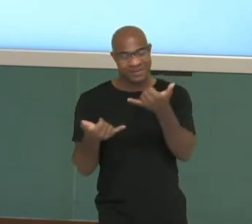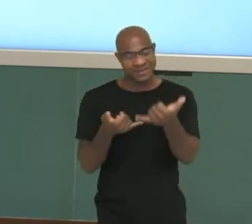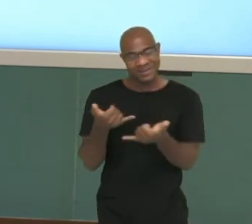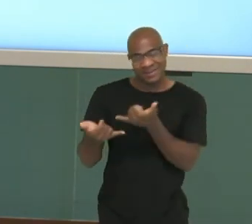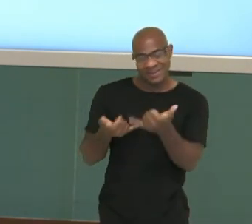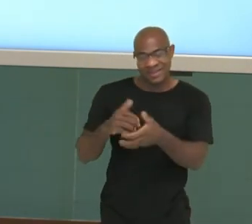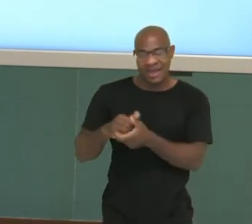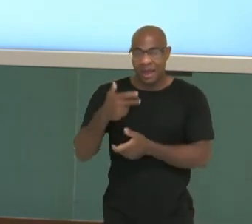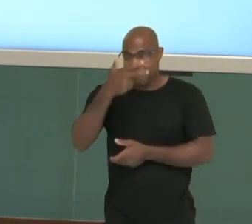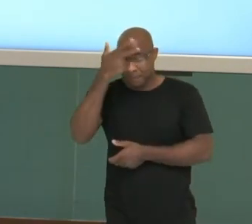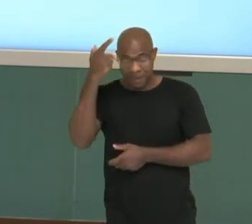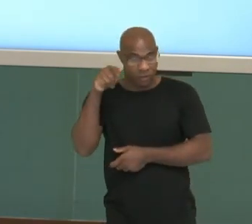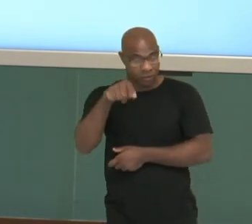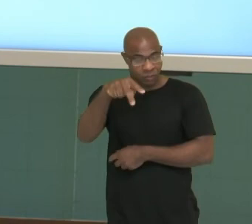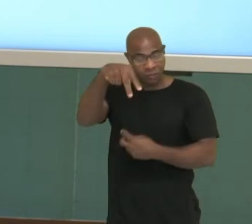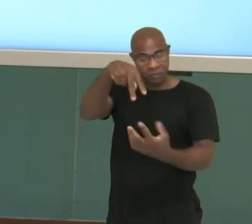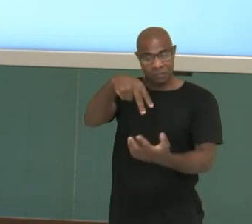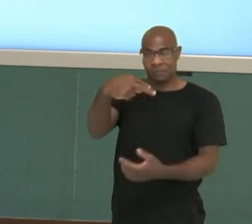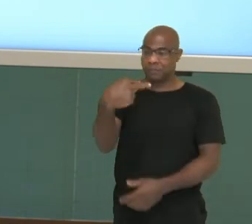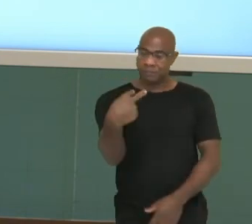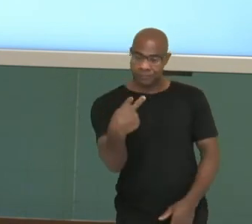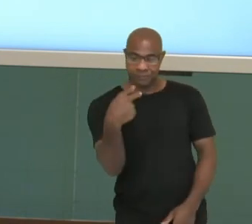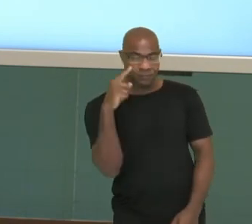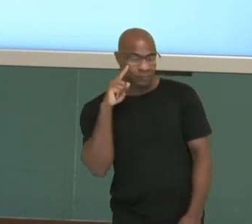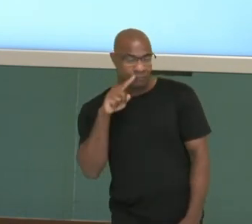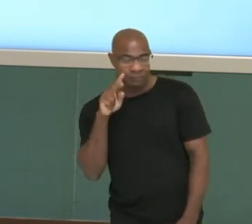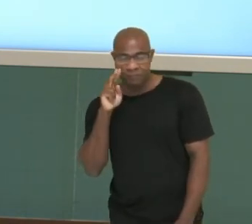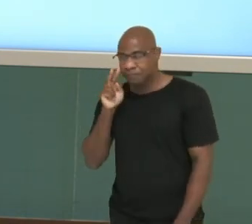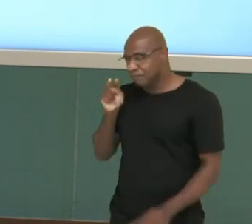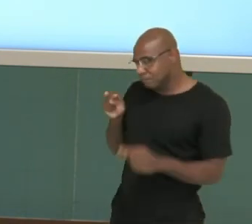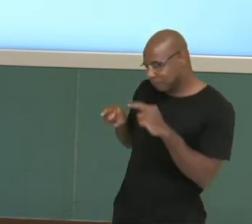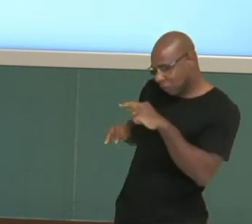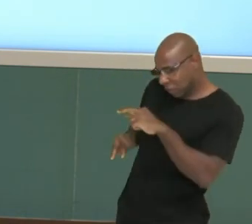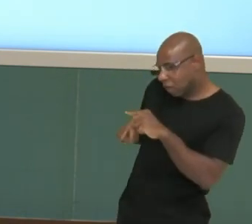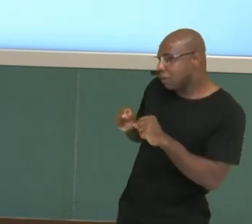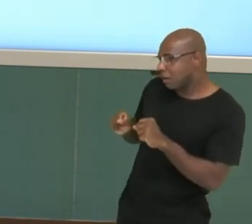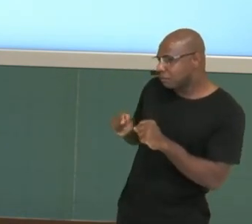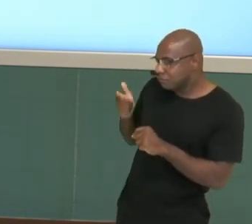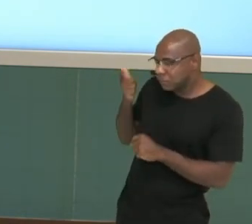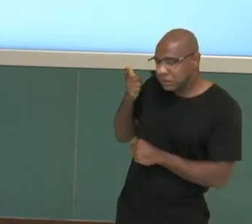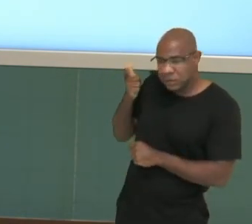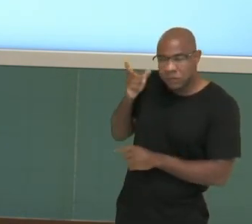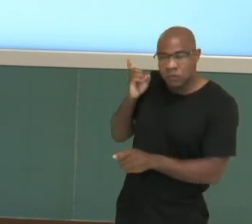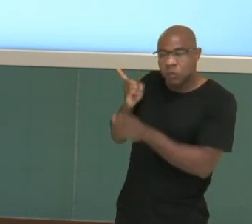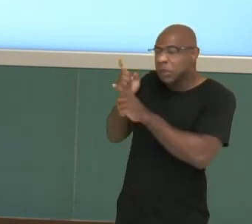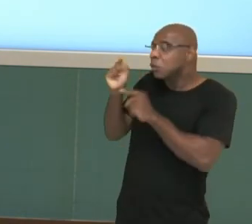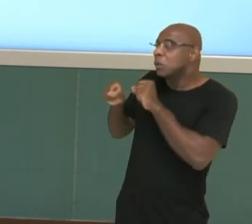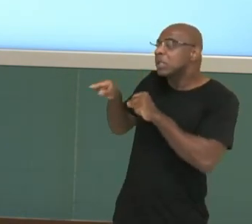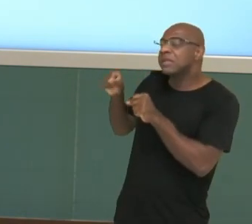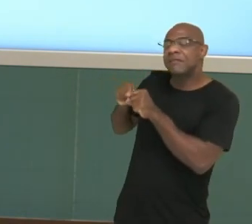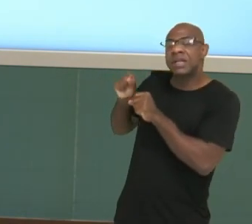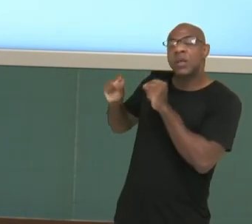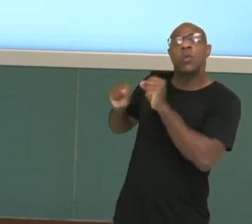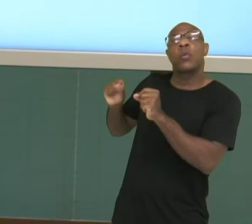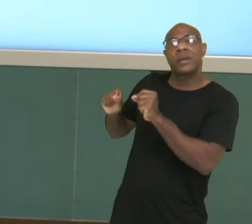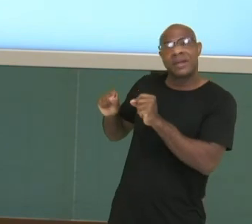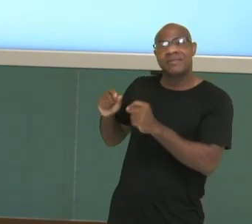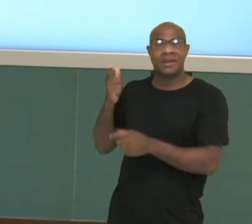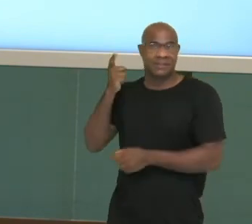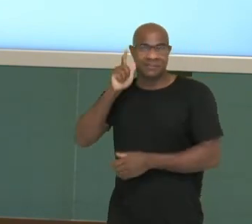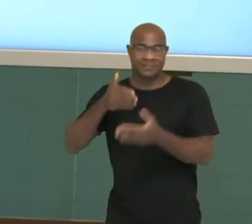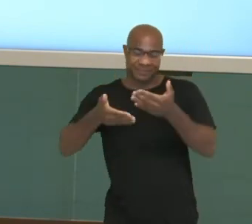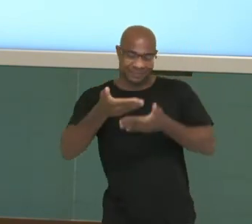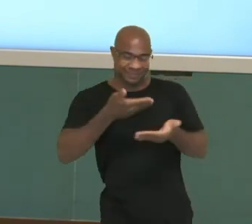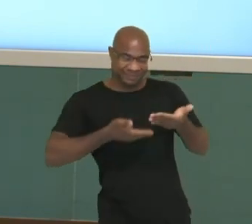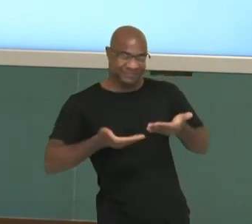vezes pré-determinado um assunto, E ele vai compartilhar com os demais participantes ali.